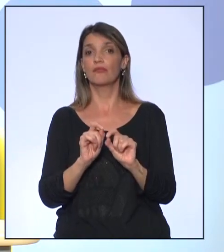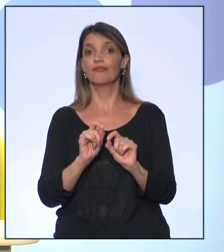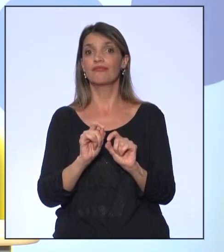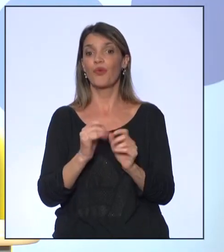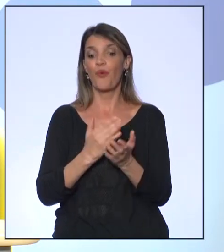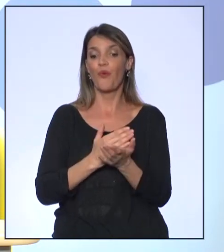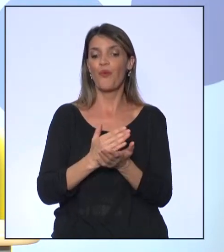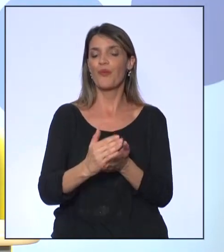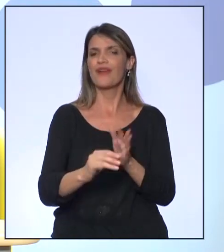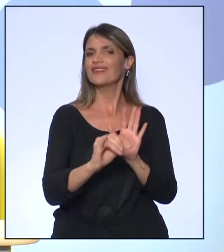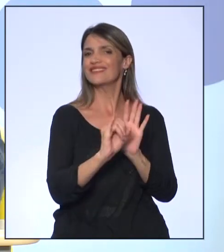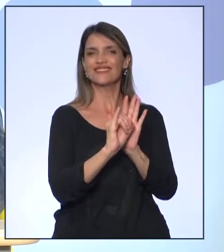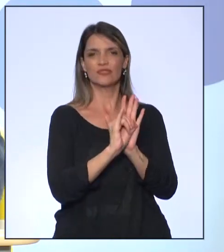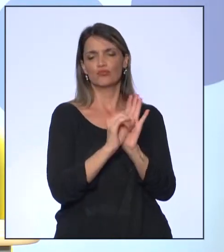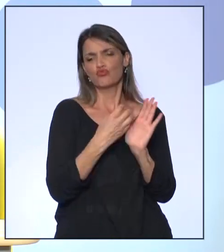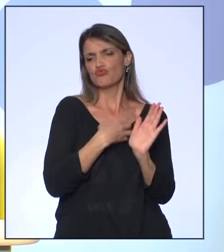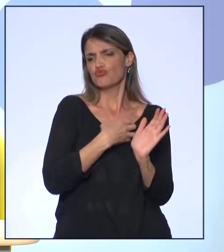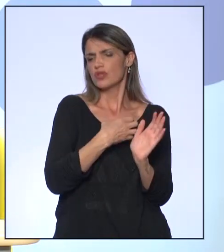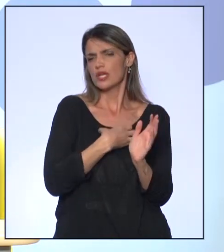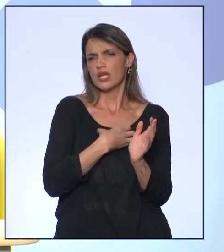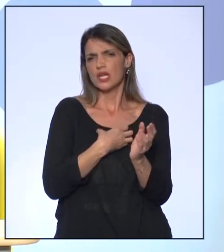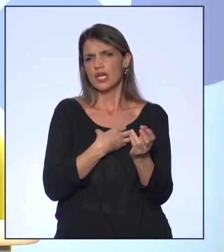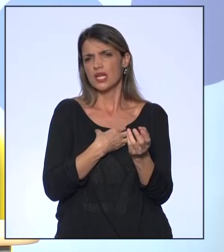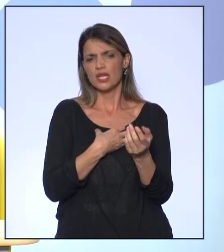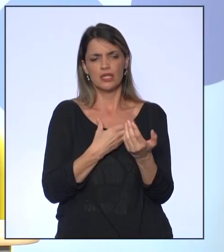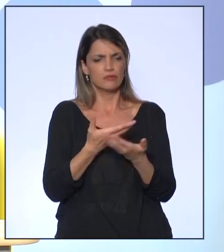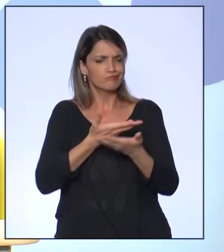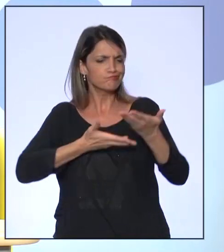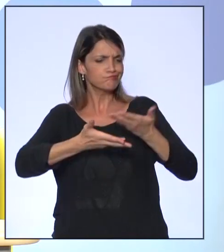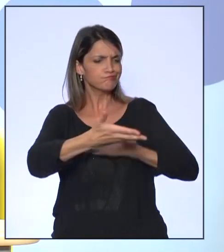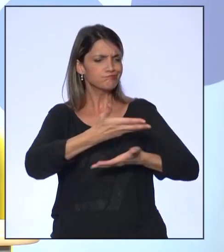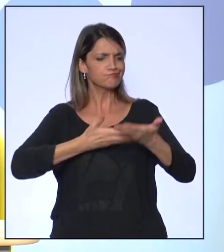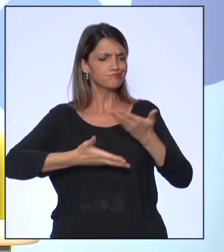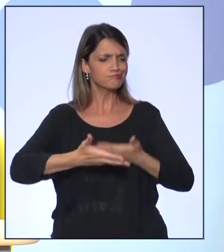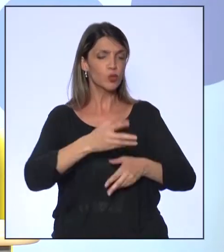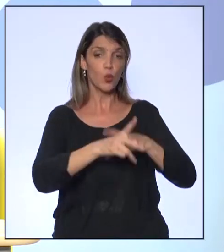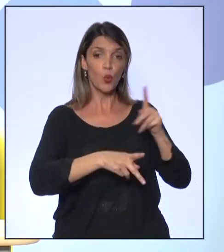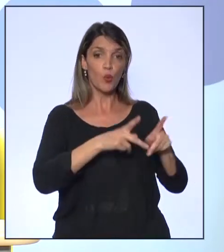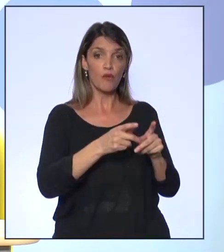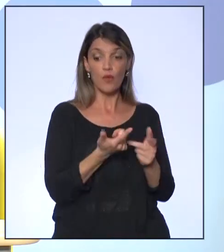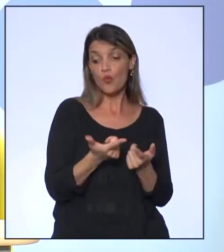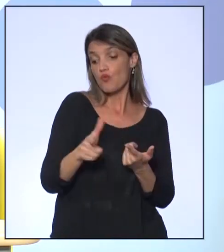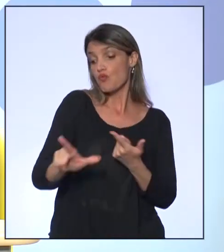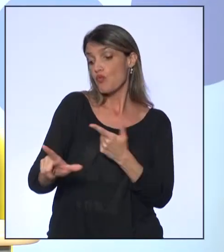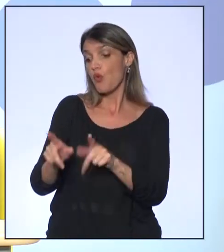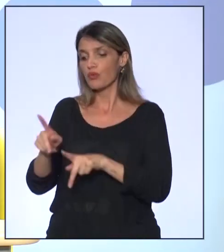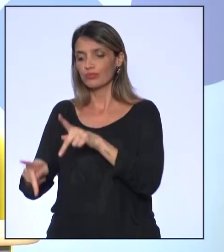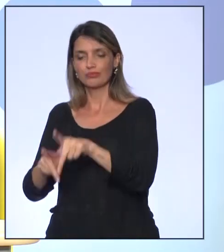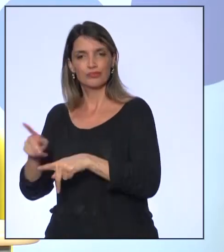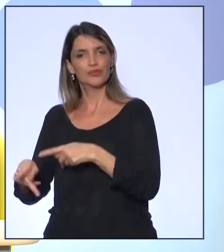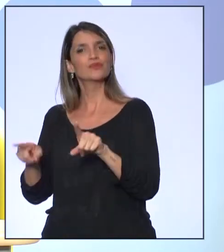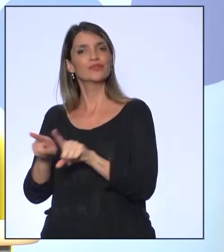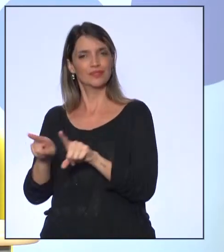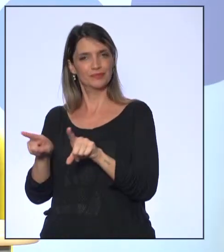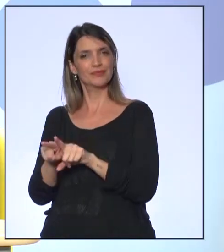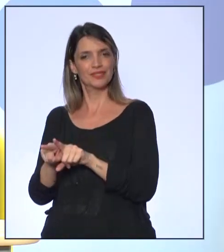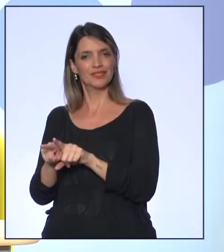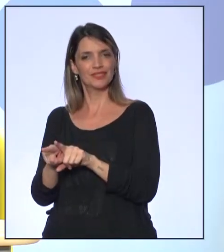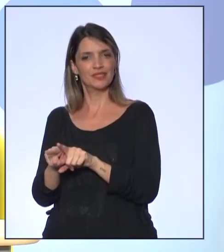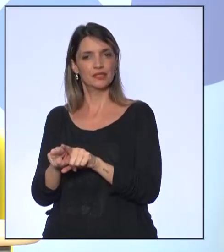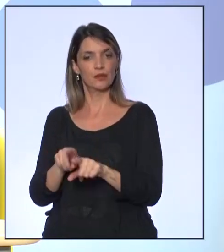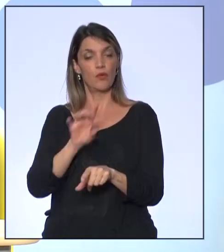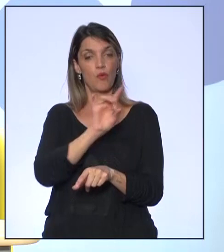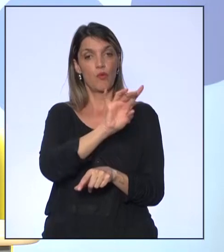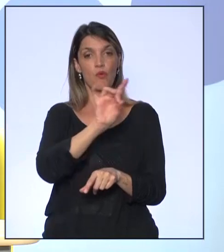ou seja, é a maneira como este povo se relaciona entre si e com outros povos à sua volta. Tá? Cada um,